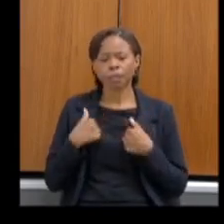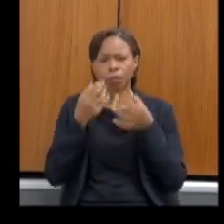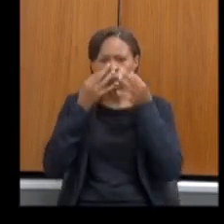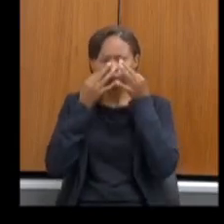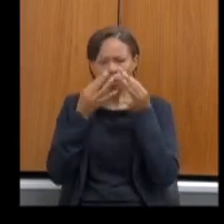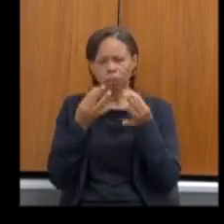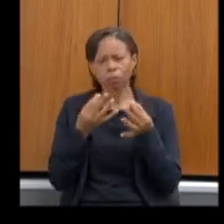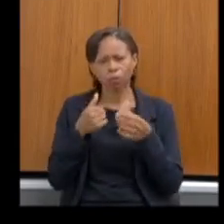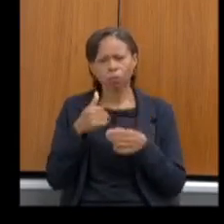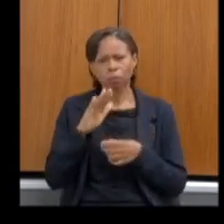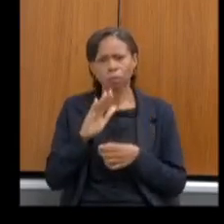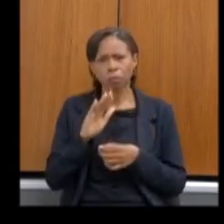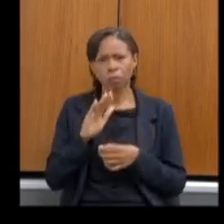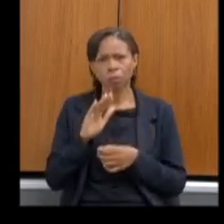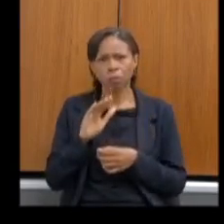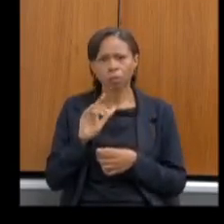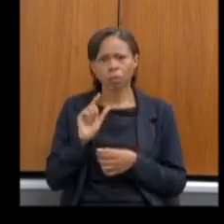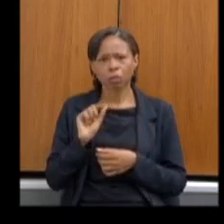que